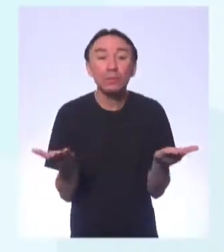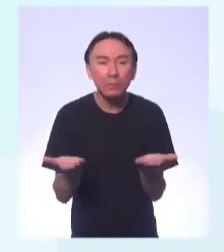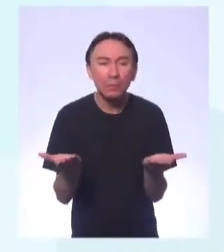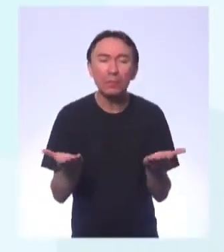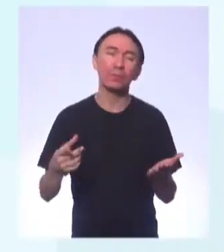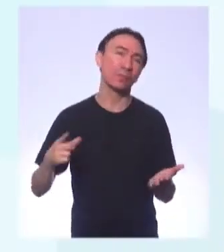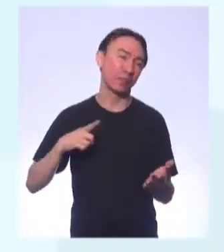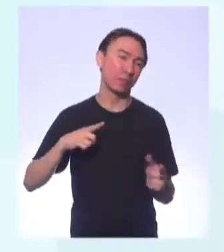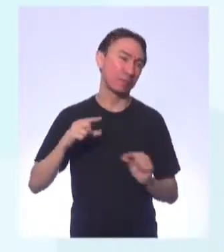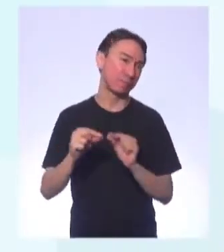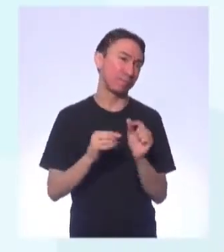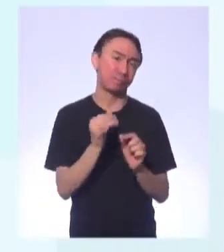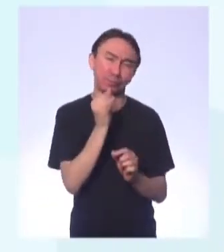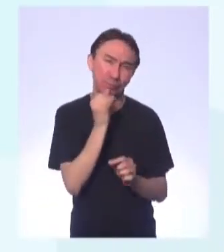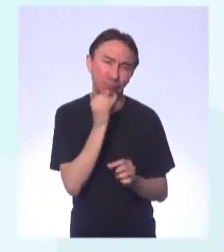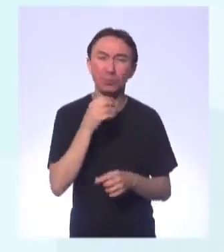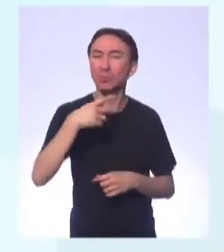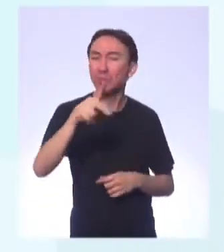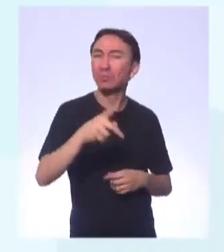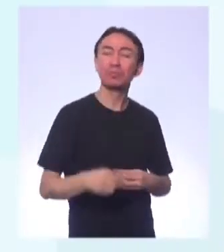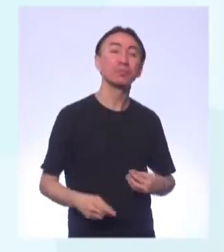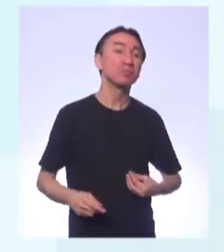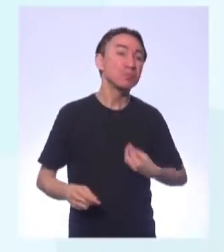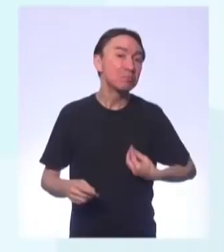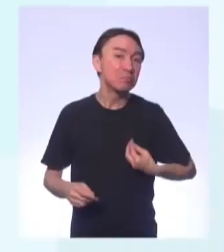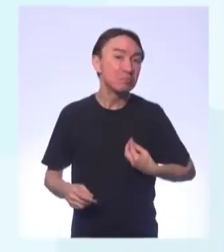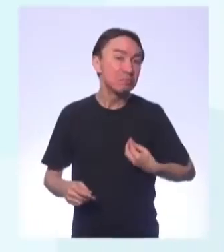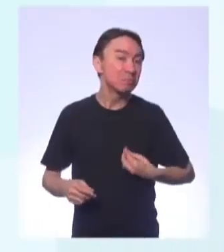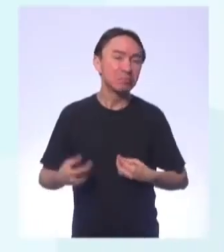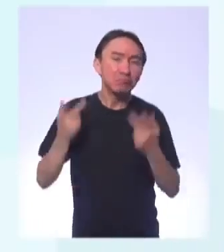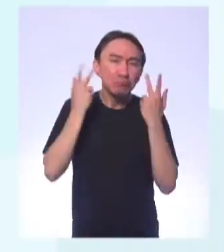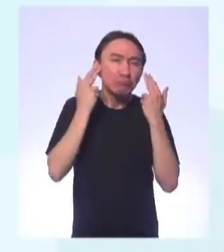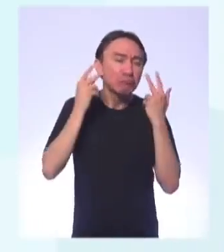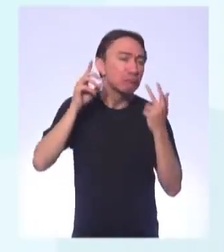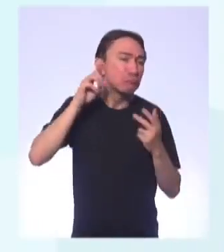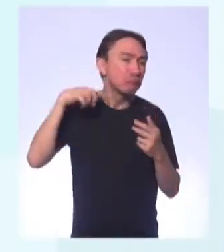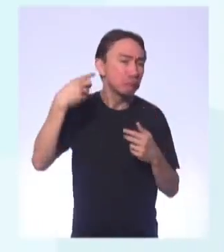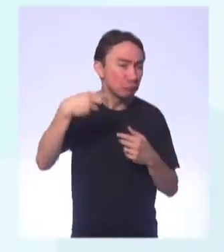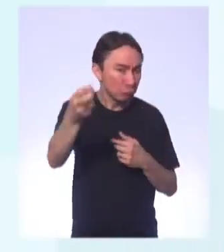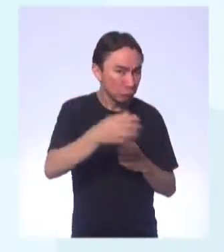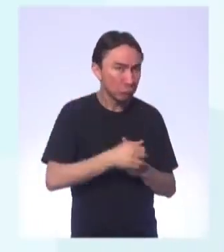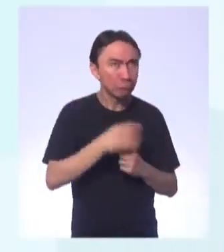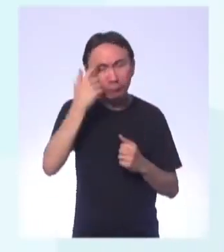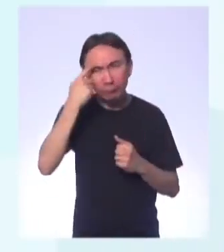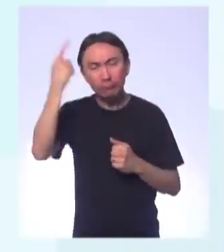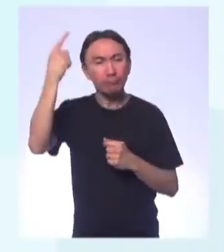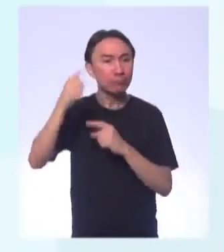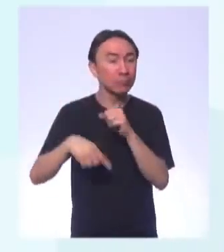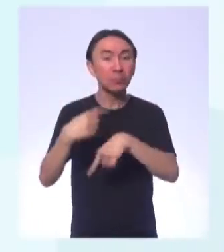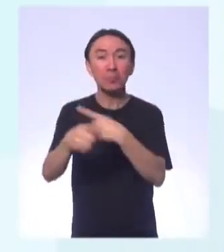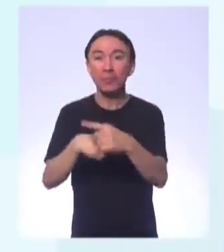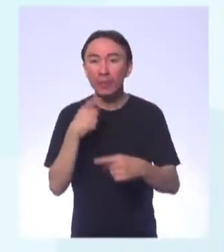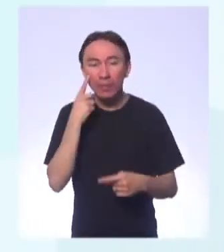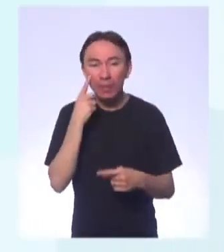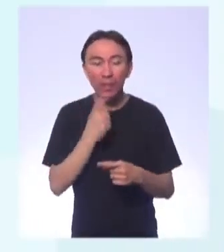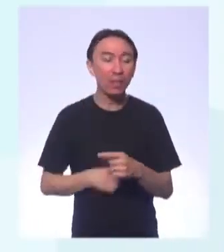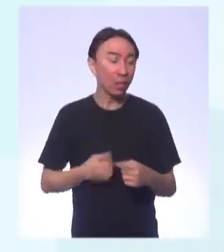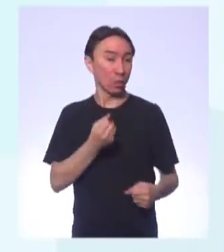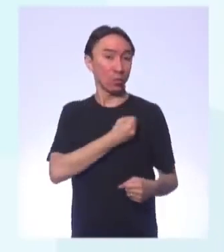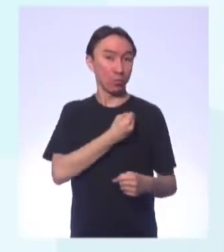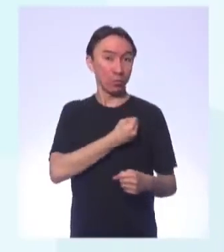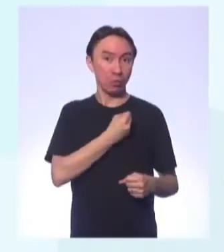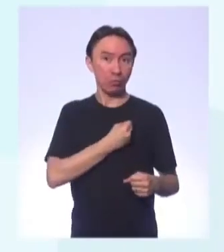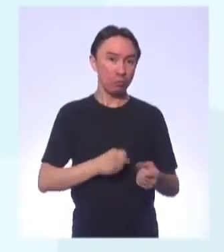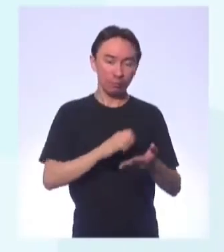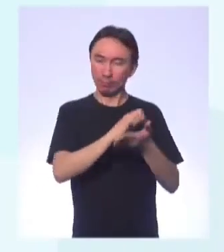imagine uma situação da vida cotidiana e depois Elabore um problema com o número na forma de fração ou